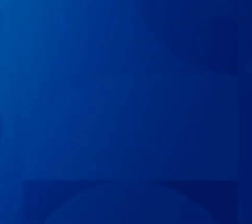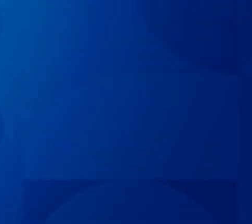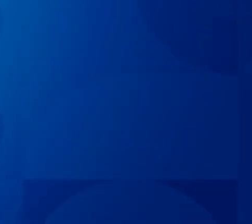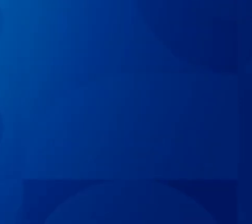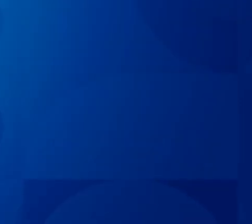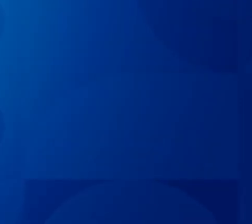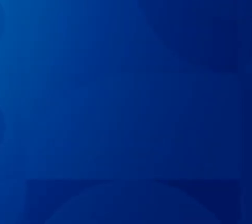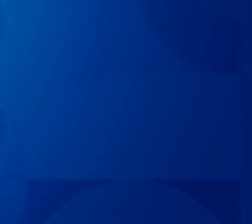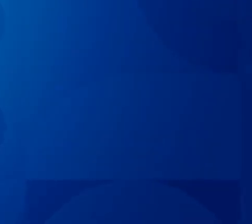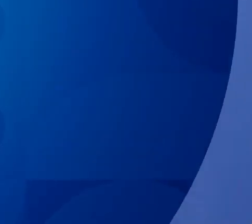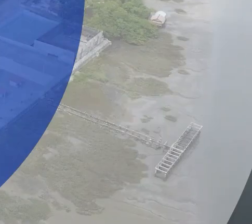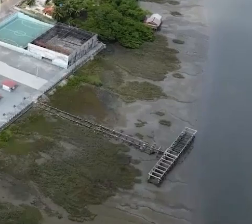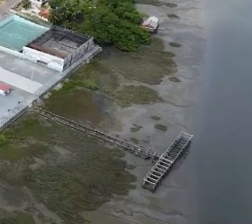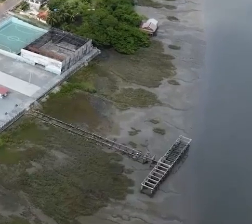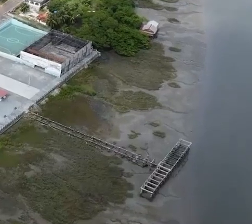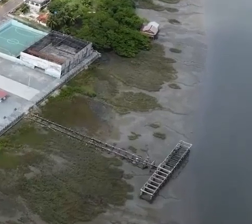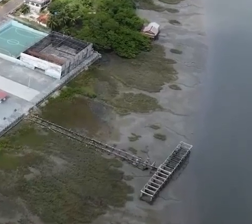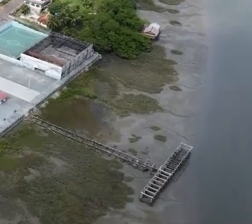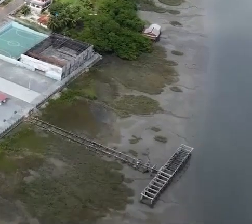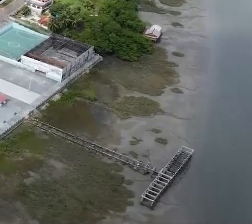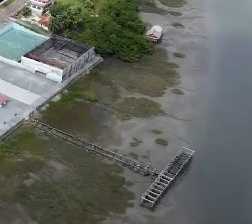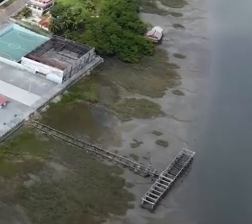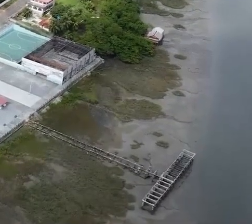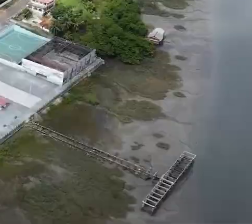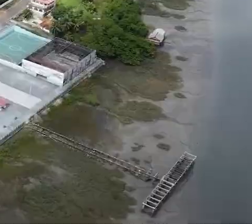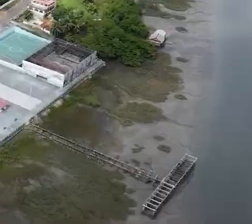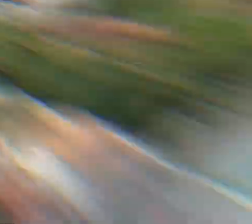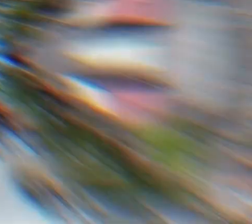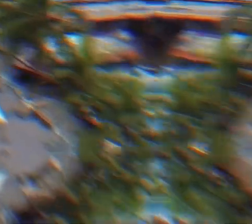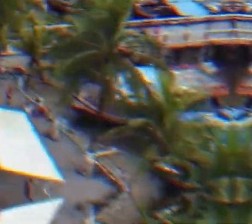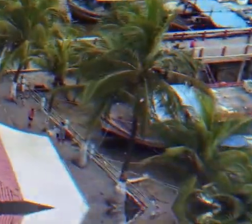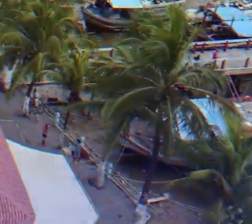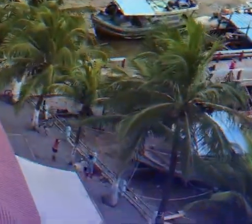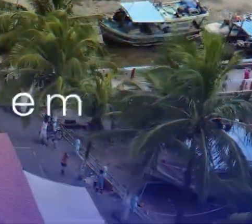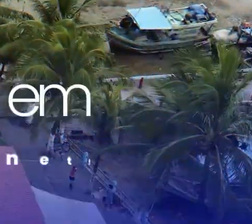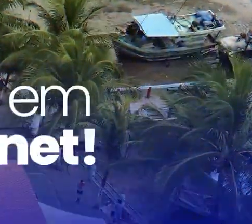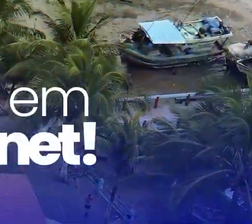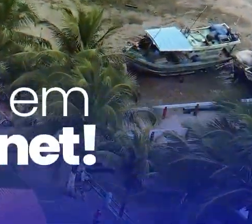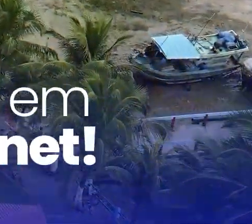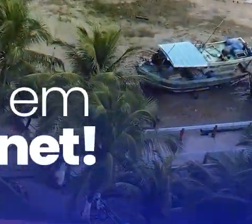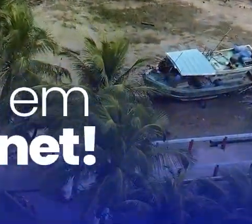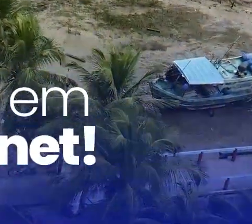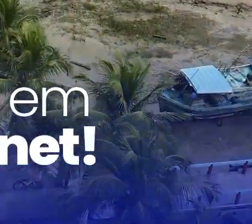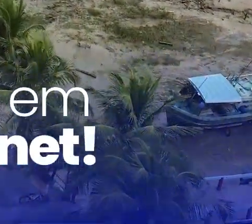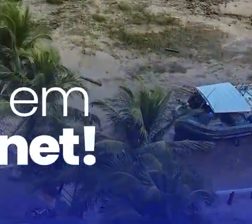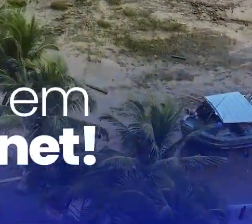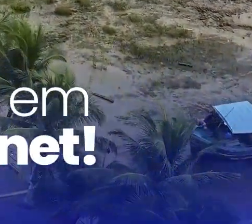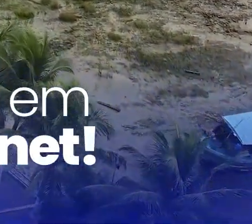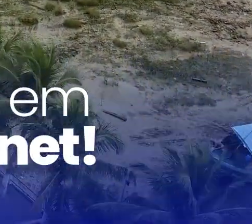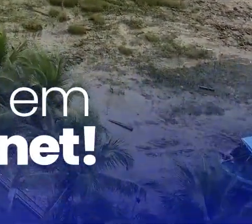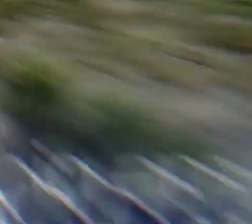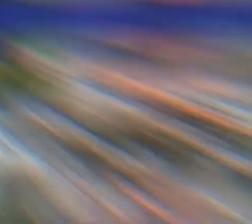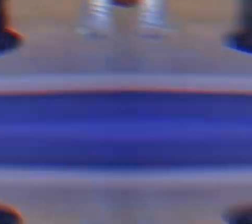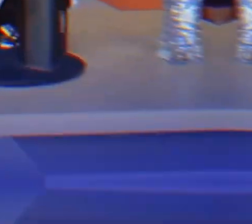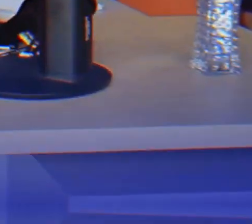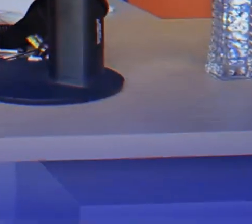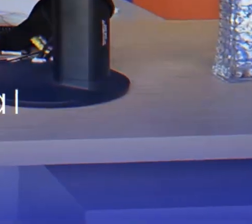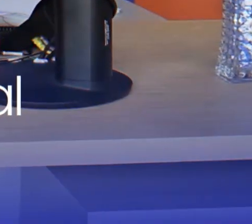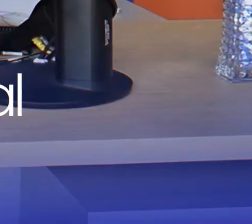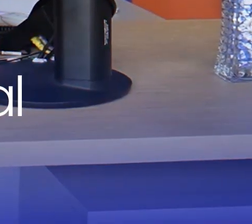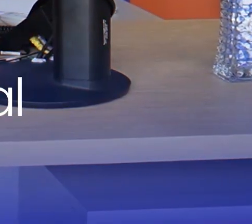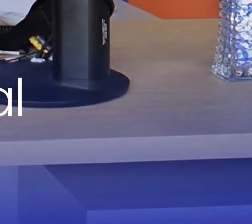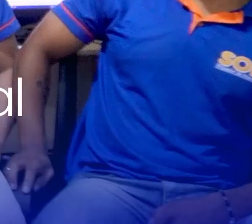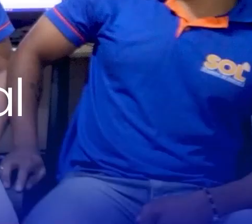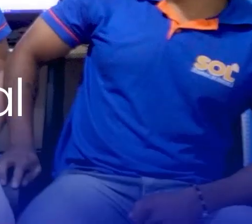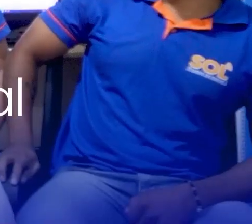A Sol Provedor tem orgulho de ser de São João de Pirabas. Aqui você encontra a melhor experiência em navegação na internet.